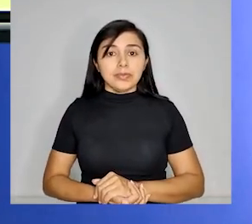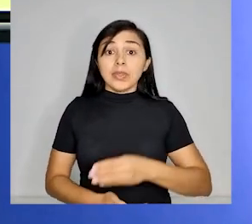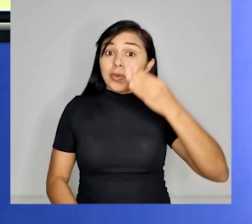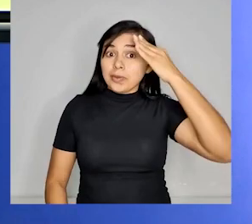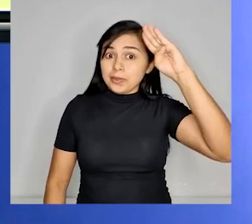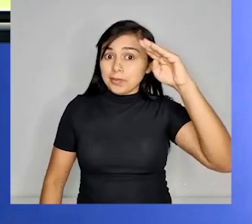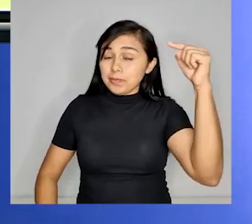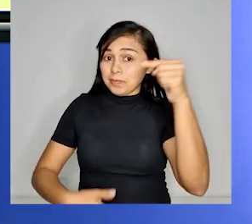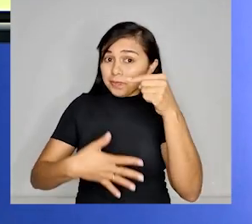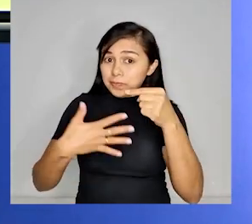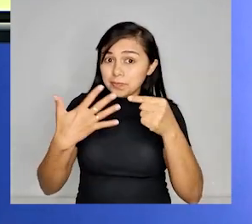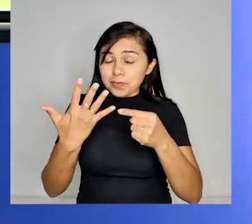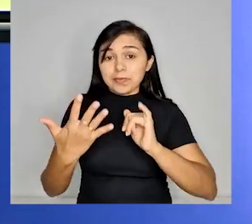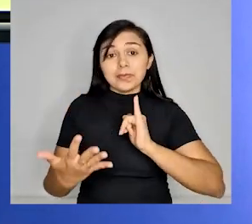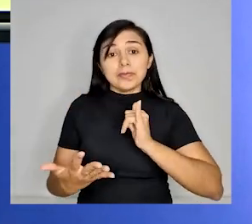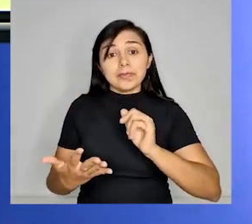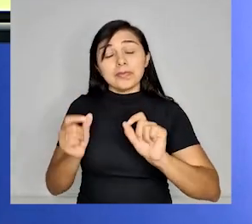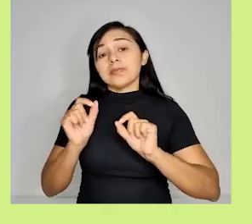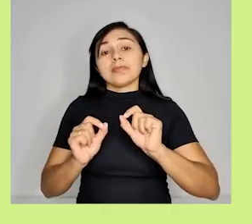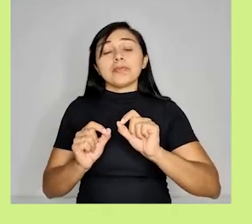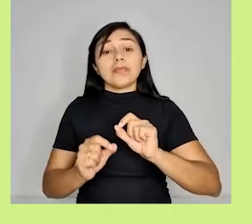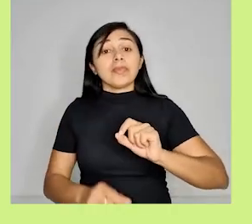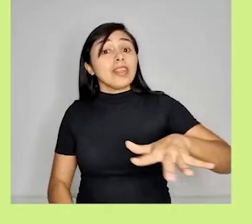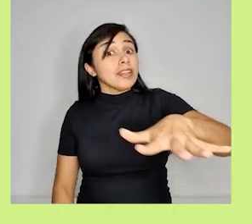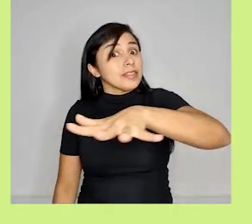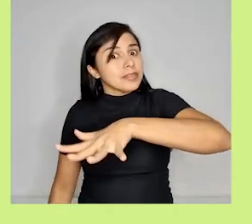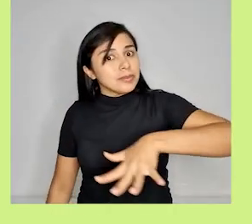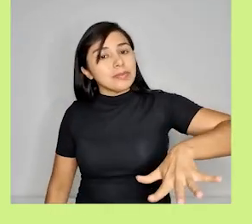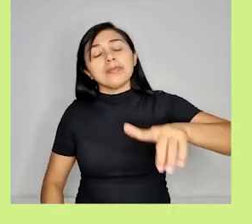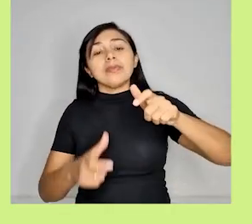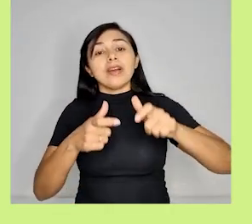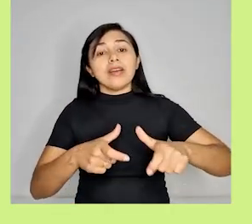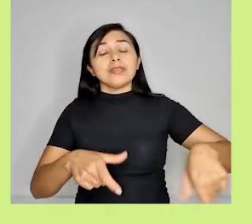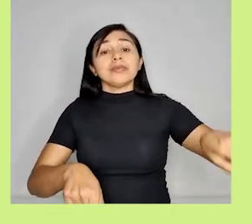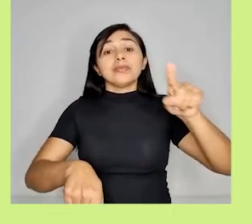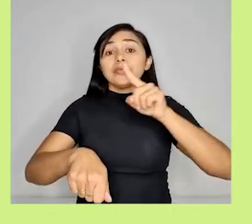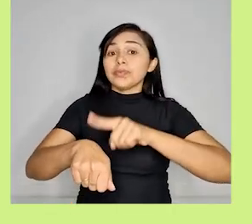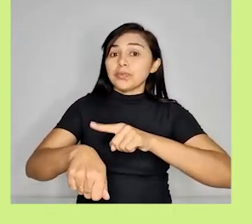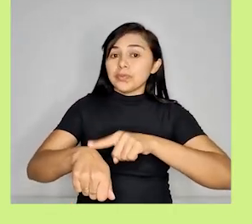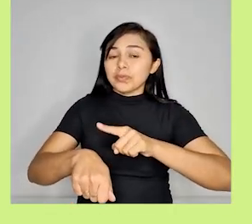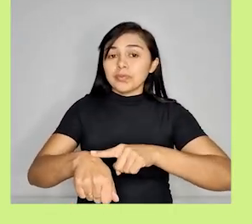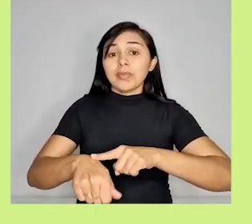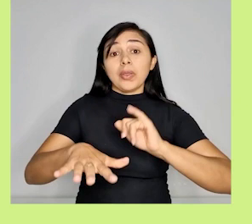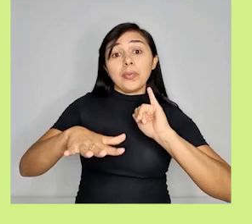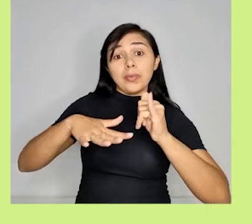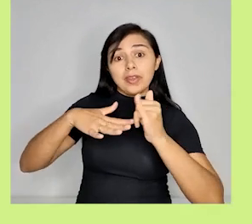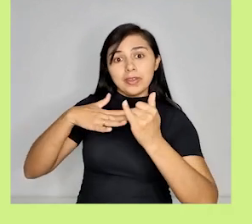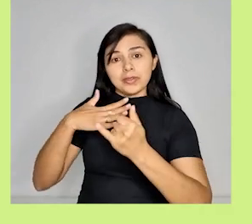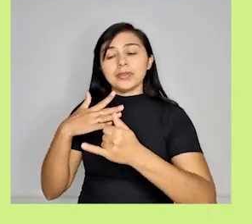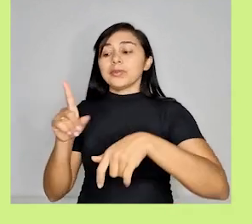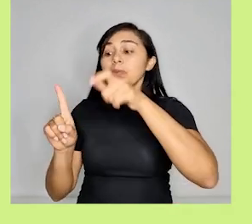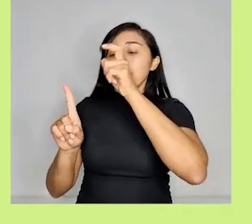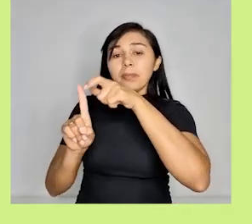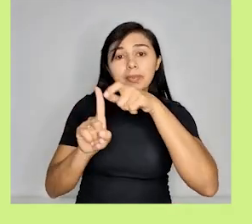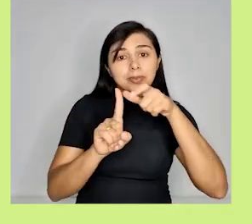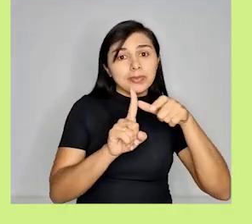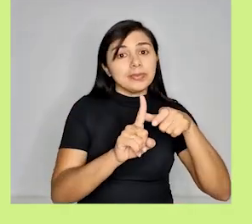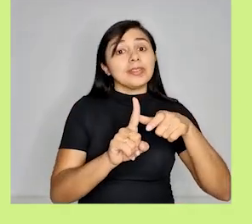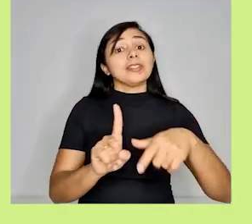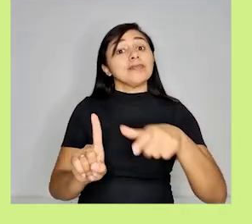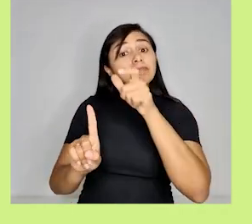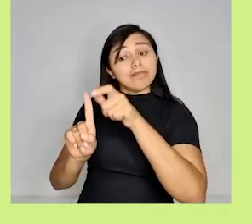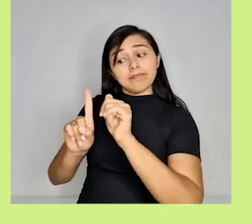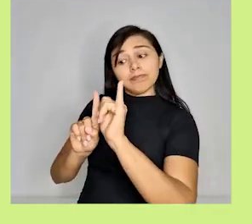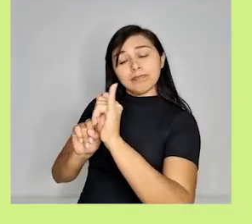Os principais elementos da narrativa são espaço, tempo, enredo, personagem e